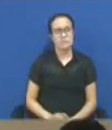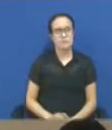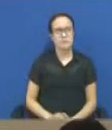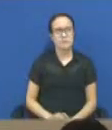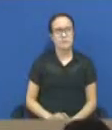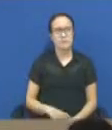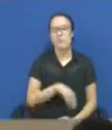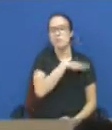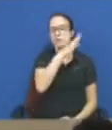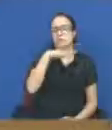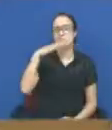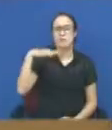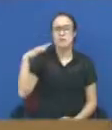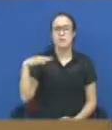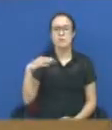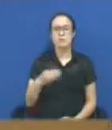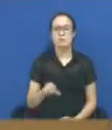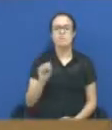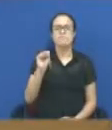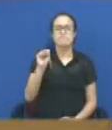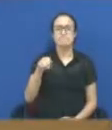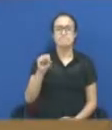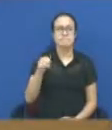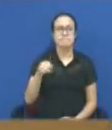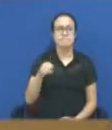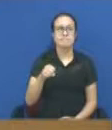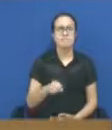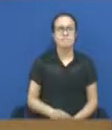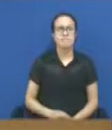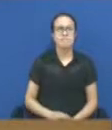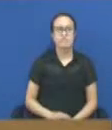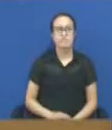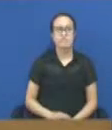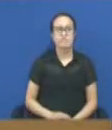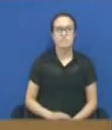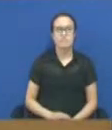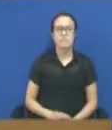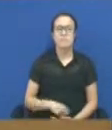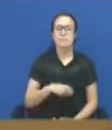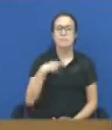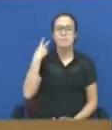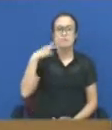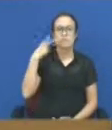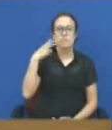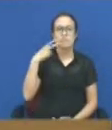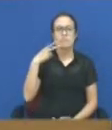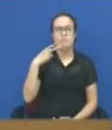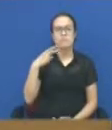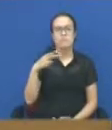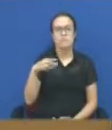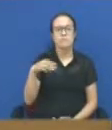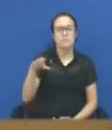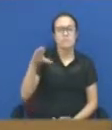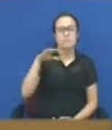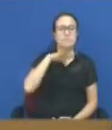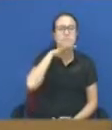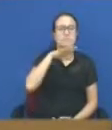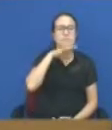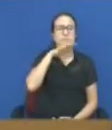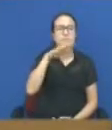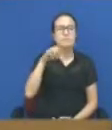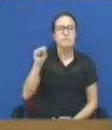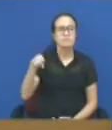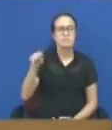Vereador Aloysio Andrade. Sim, com a breve justificativa. Vereador André Henrique. Sim. Vereador